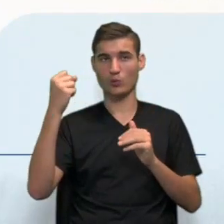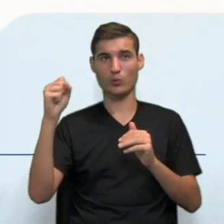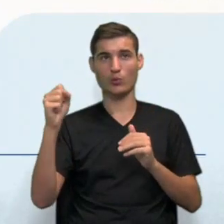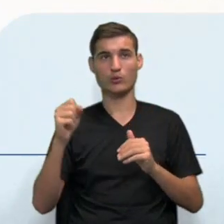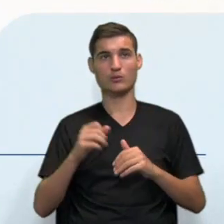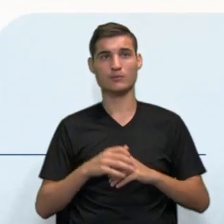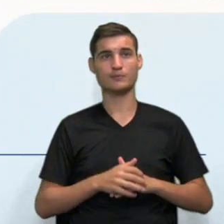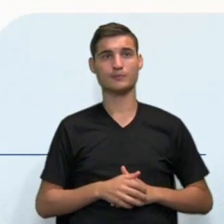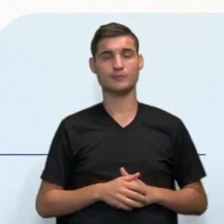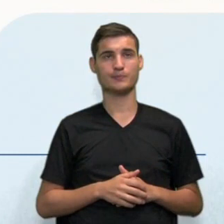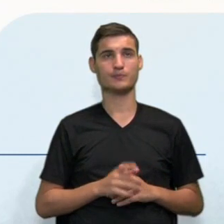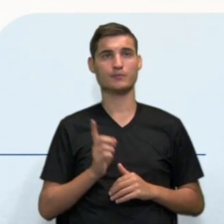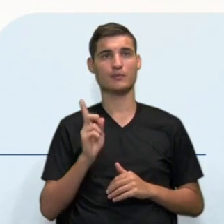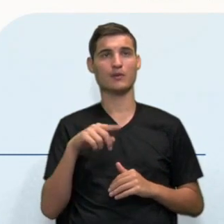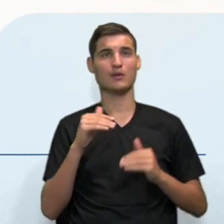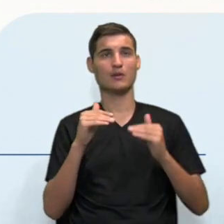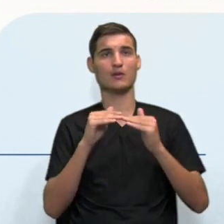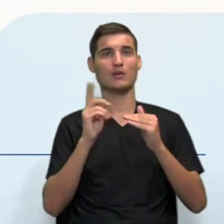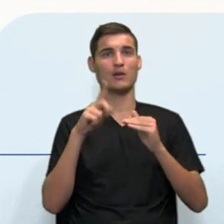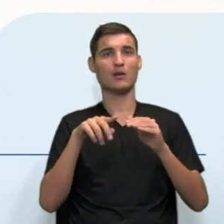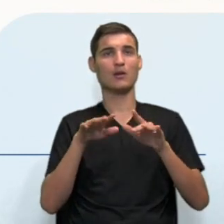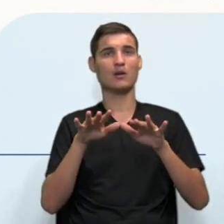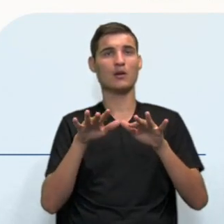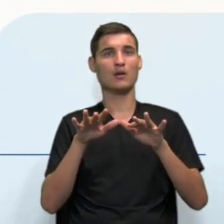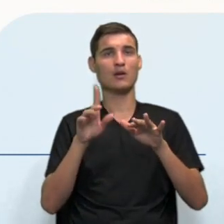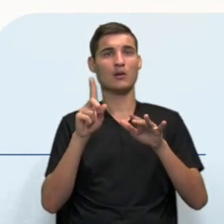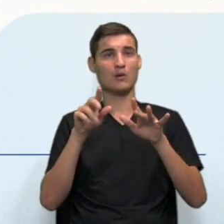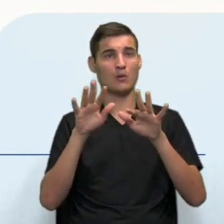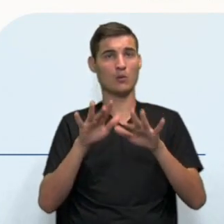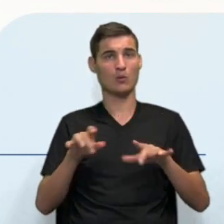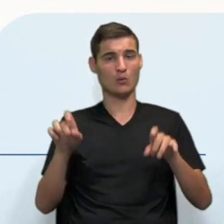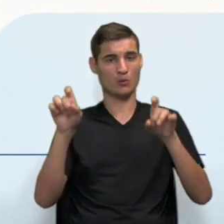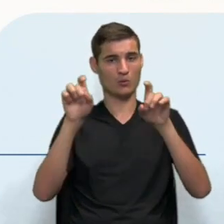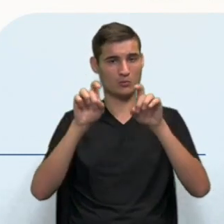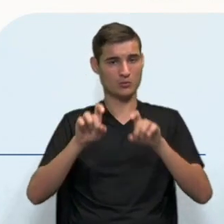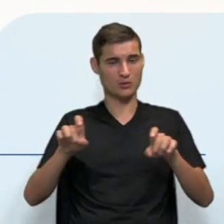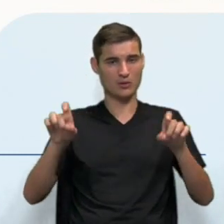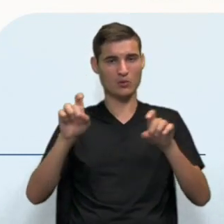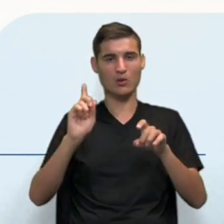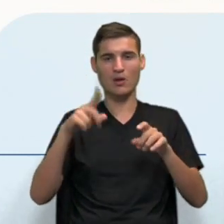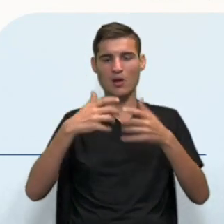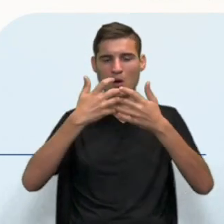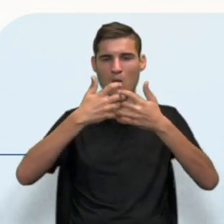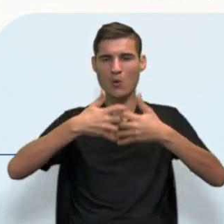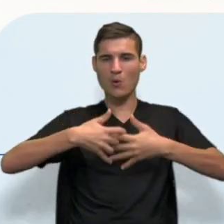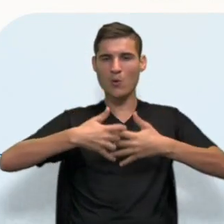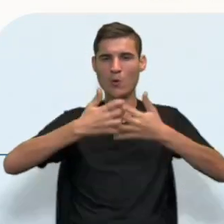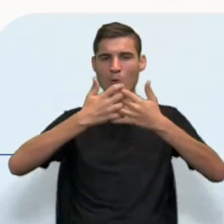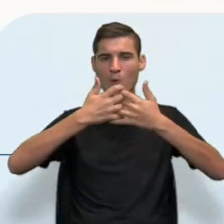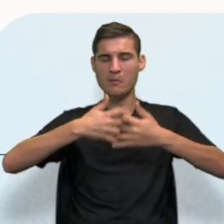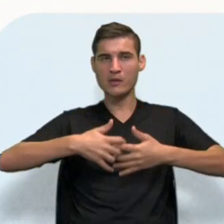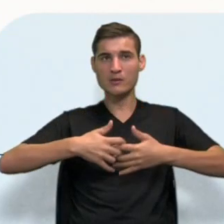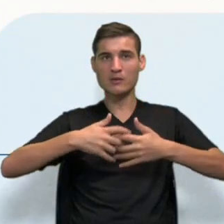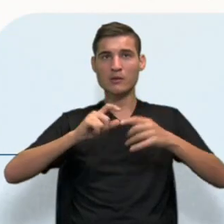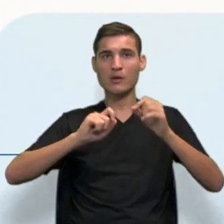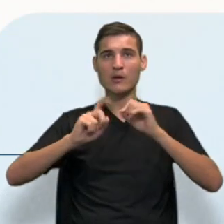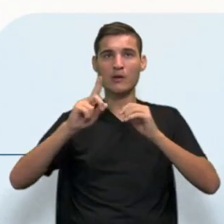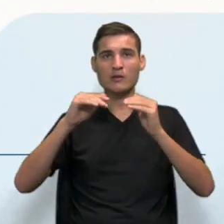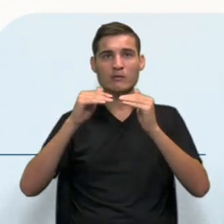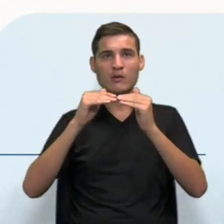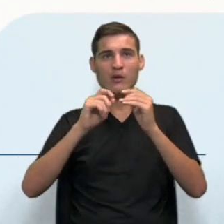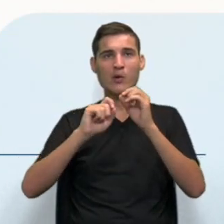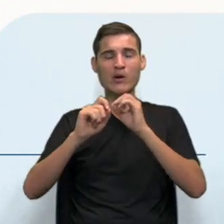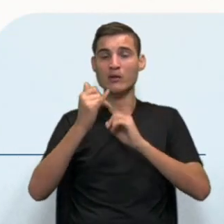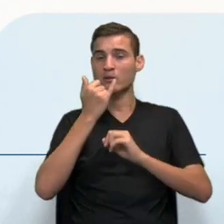1888, que foi o comutador automático eletromecânico. Então, pessoas não tinham mais que ter,